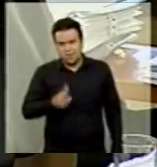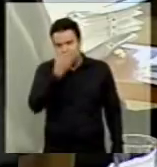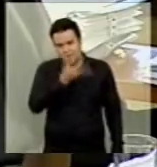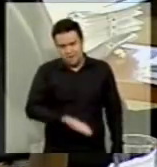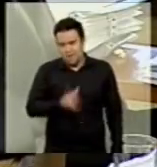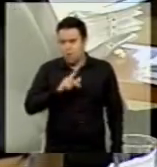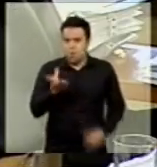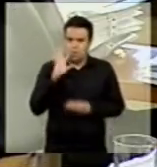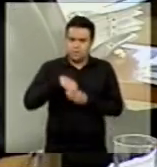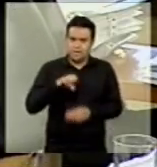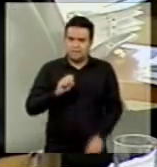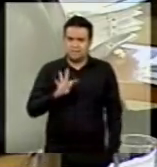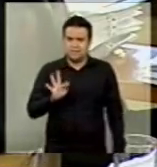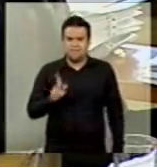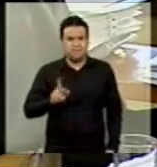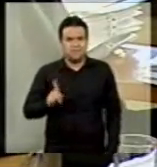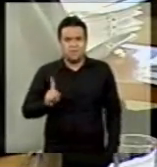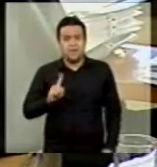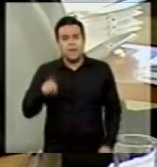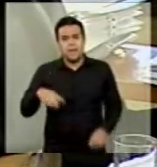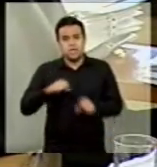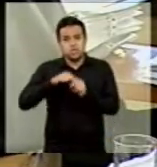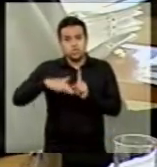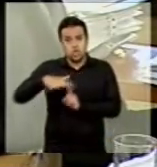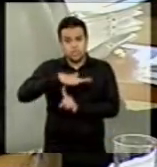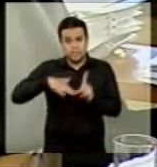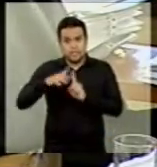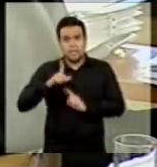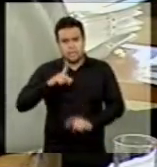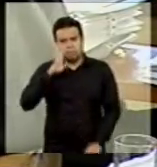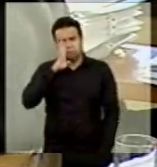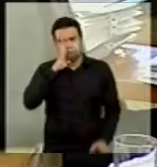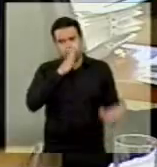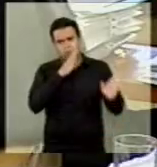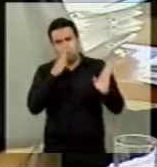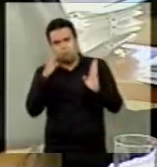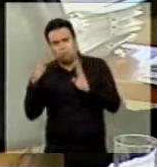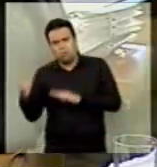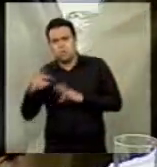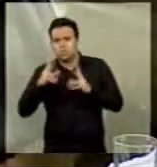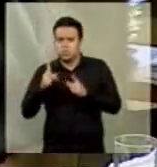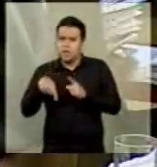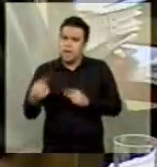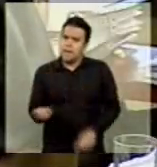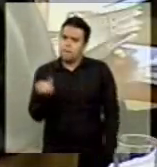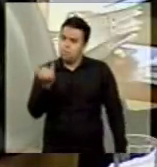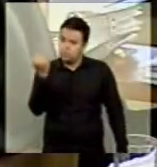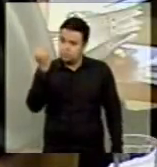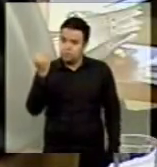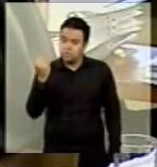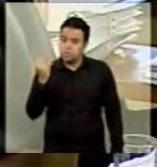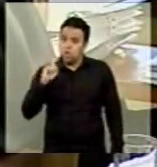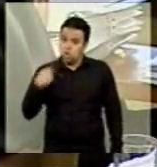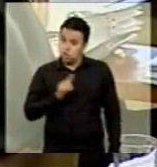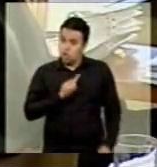ou pelos debates. Porque a sociedade inteira está acompanhando isso. É importante, então, que nós tenhamos claro